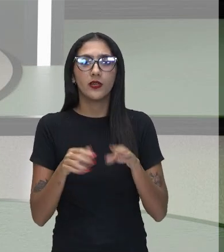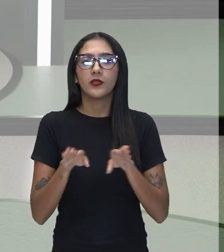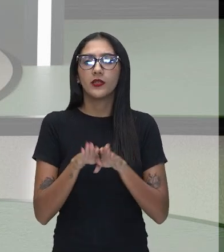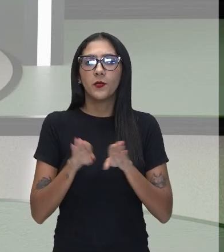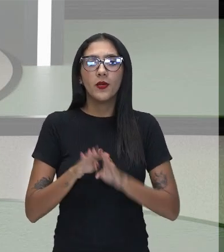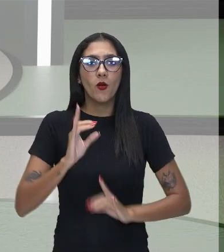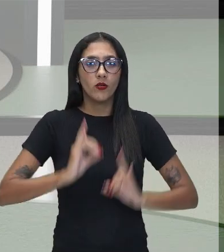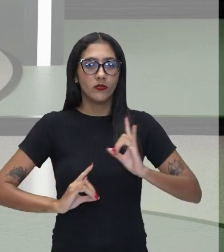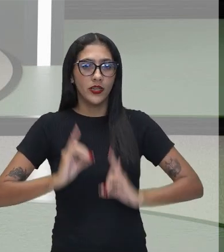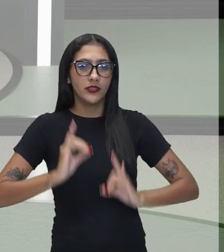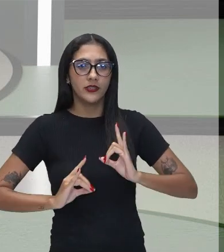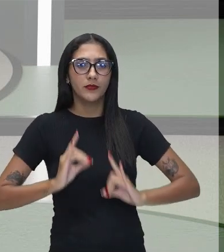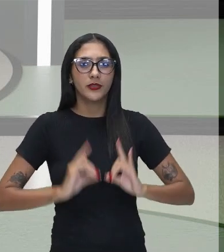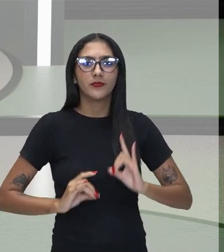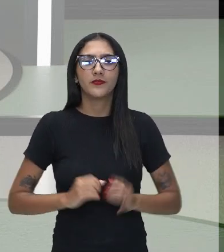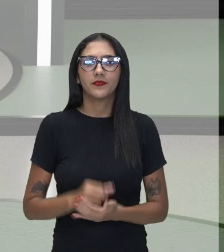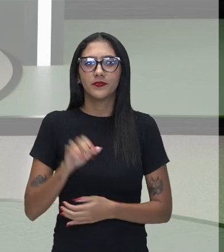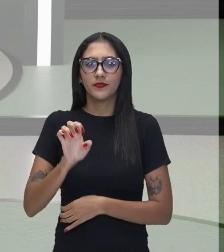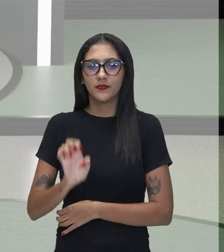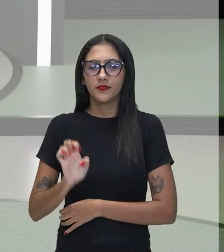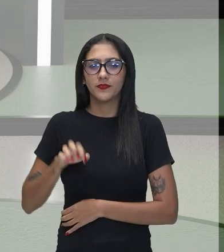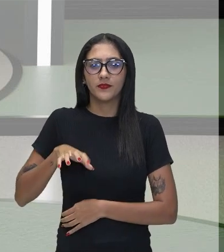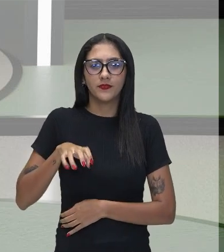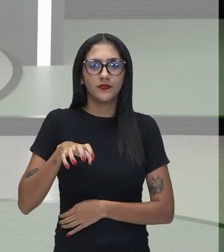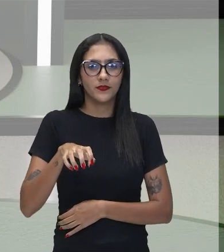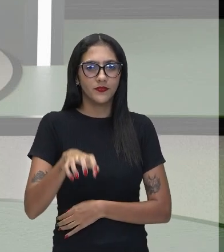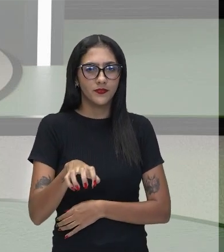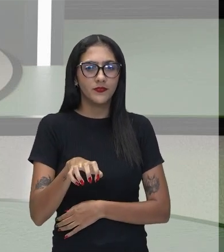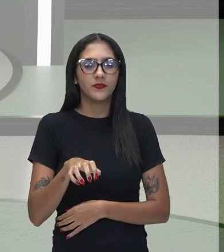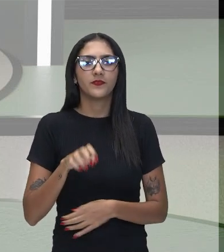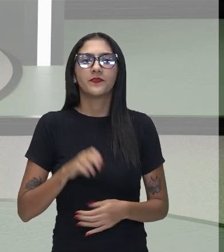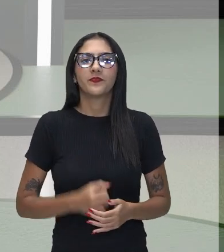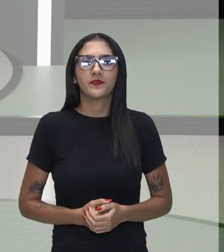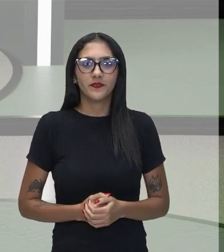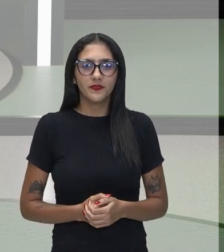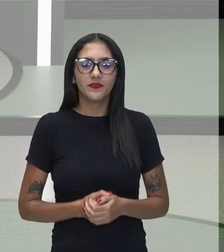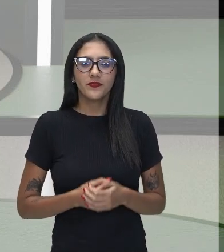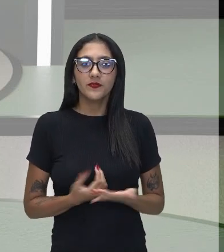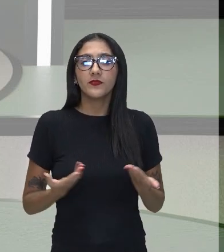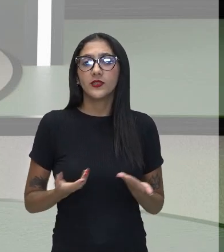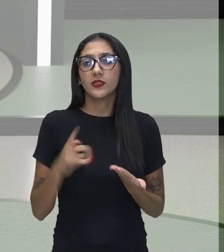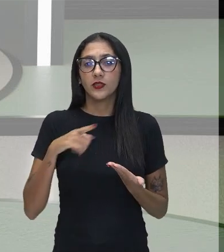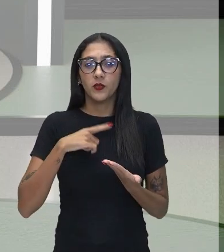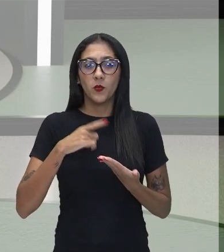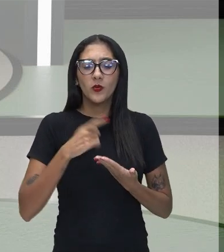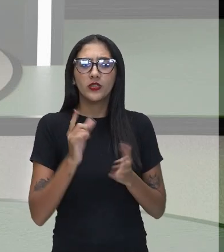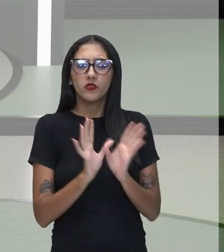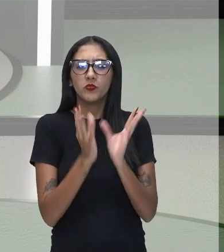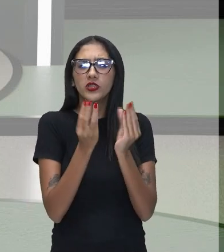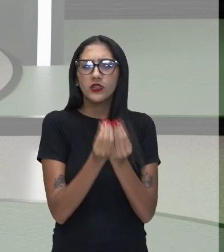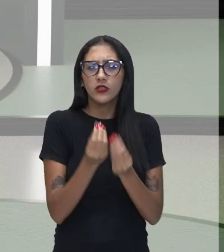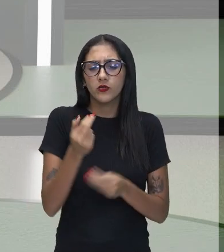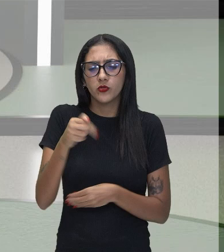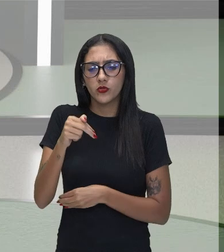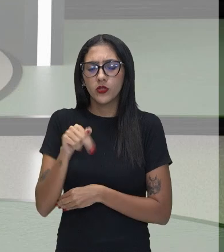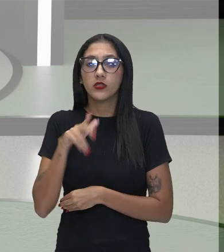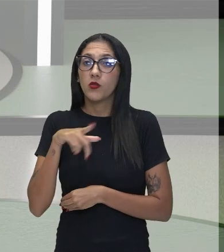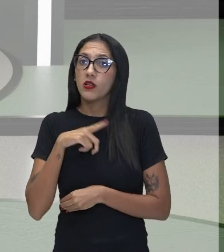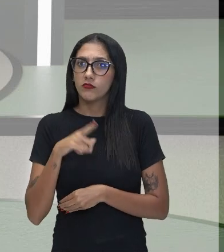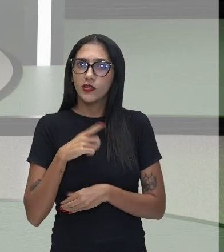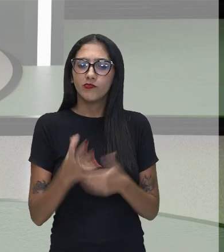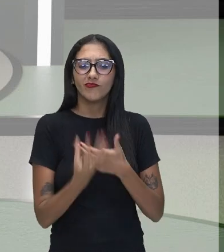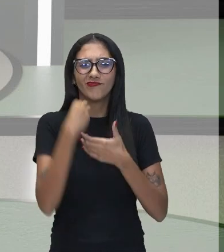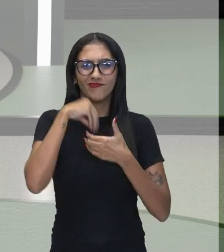nos hormônios, nas enzimas. Então, os compostos nitrogenados, ou seja, o nitrogênio, ele está presente no